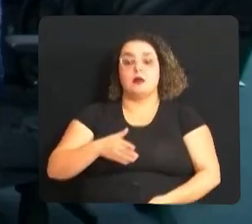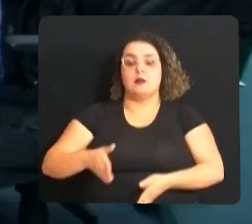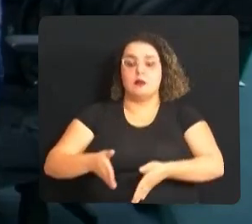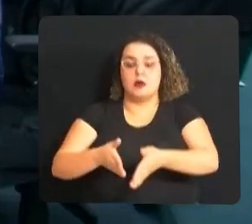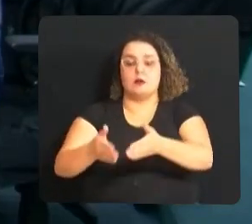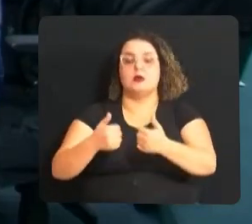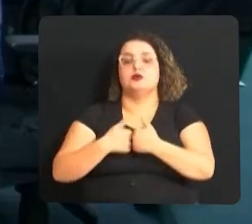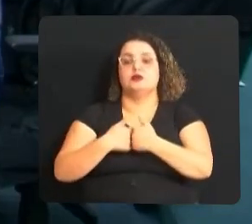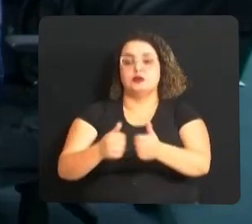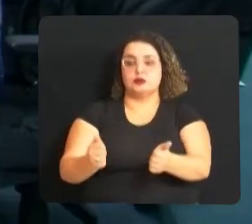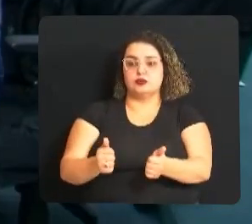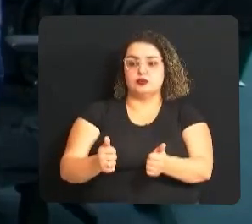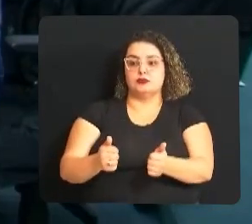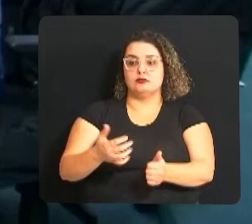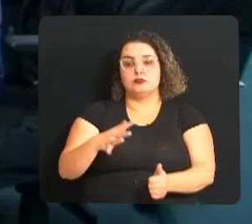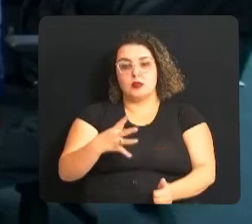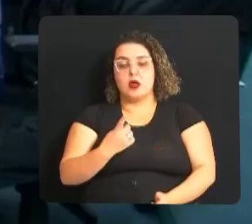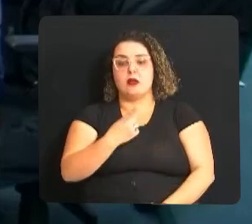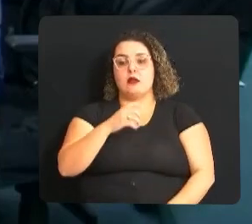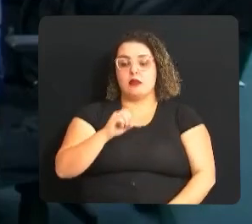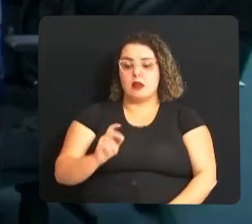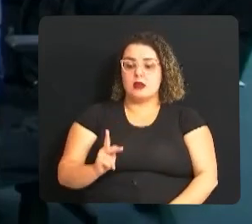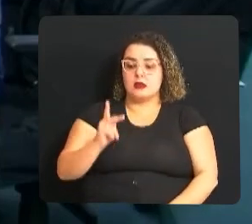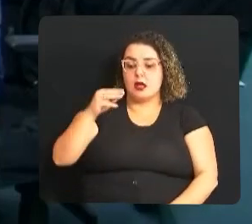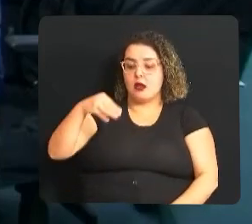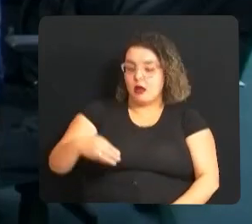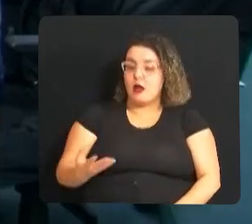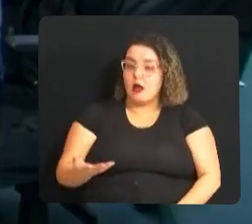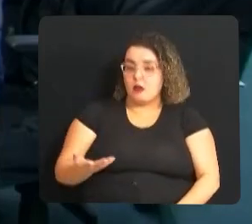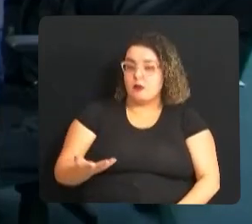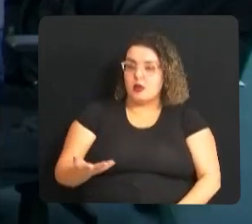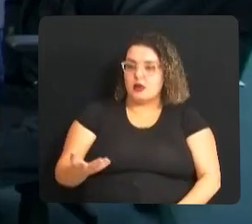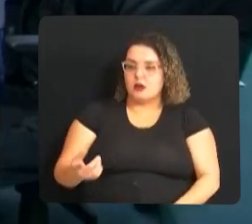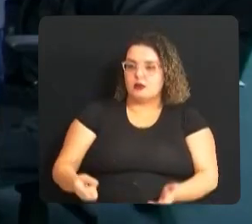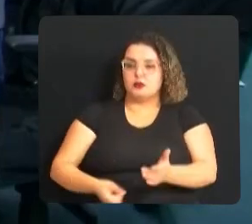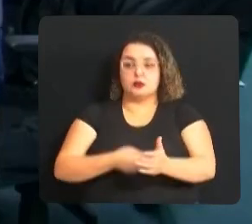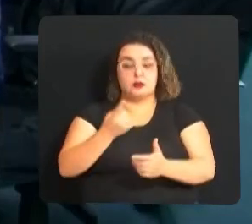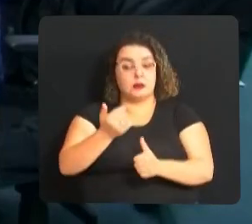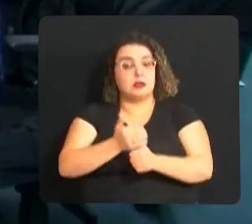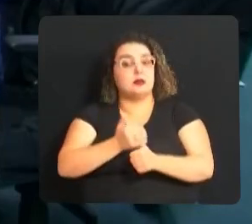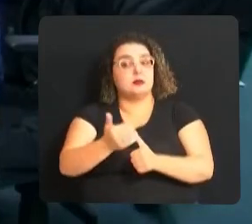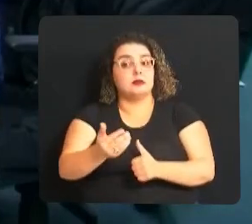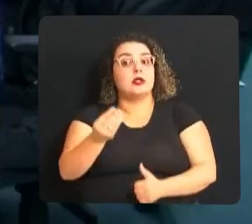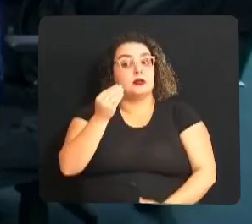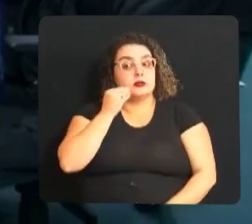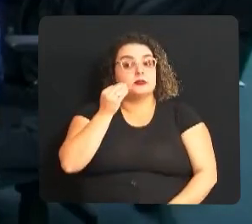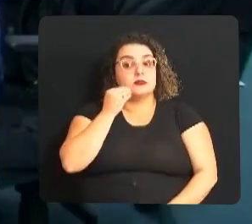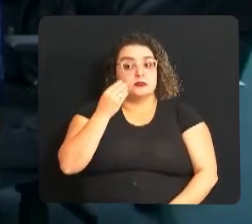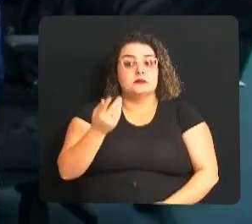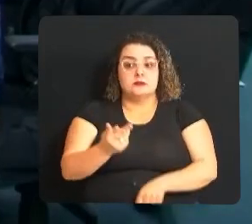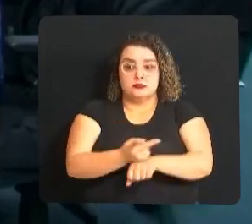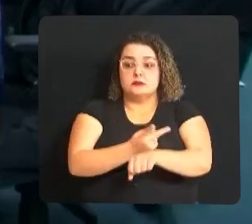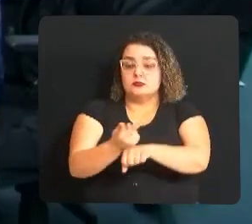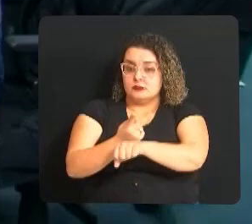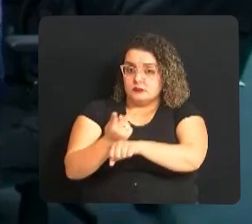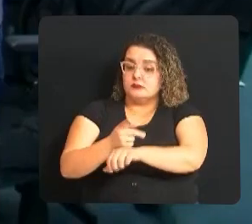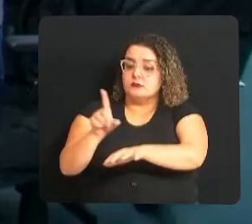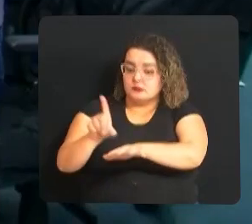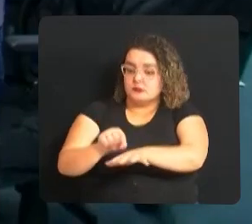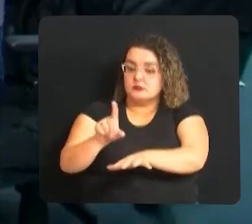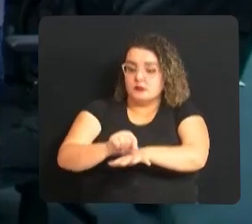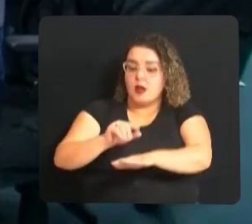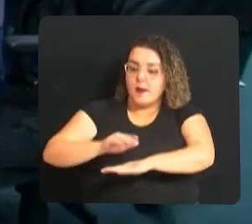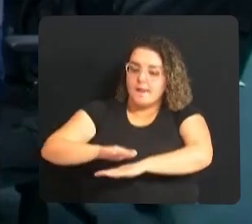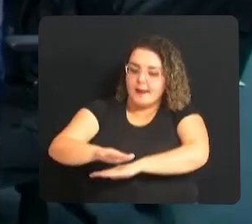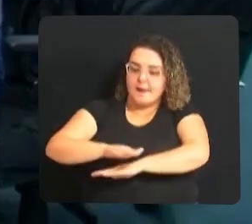Existe um itinerário do ônibus de aproximadamente 10 quilômetros e, desde o primeiro mandato, eu tentei buscar